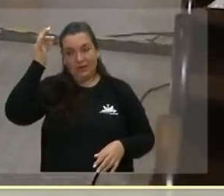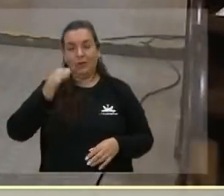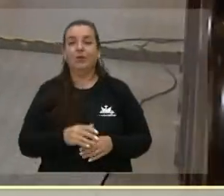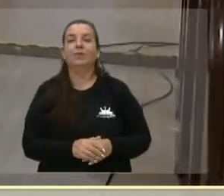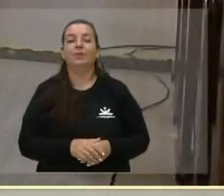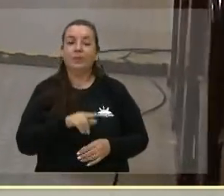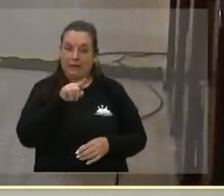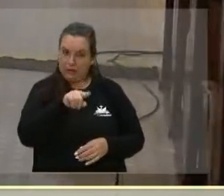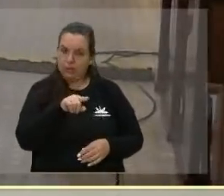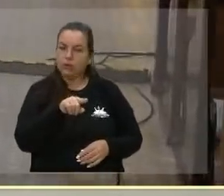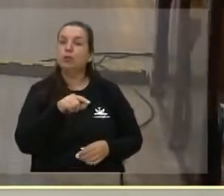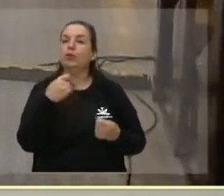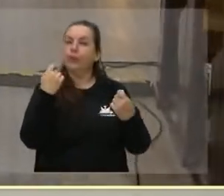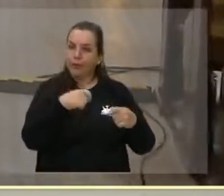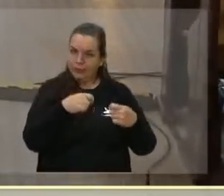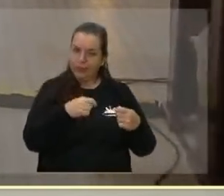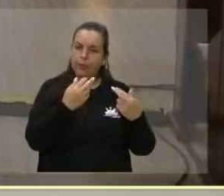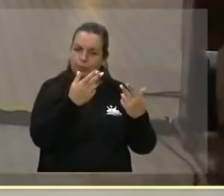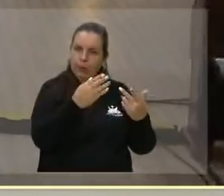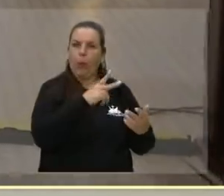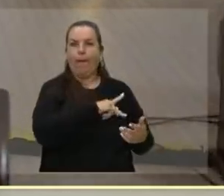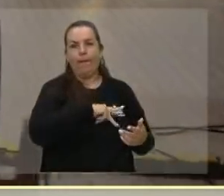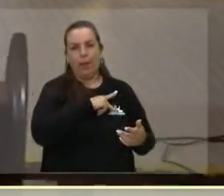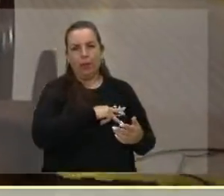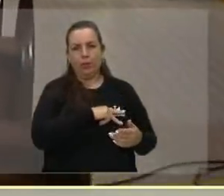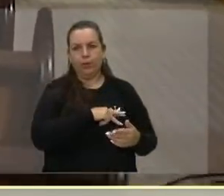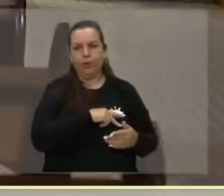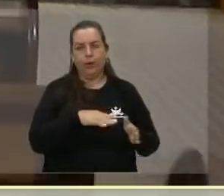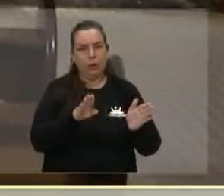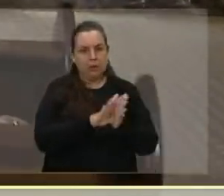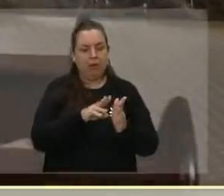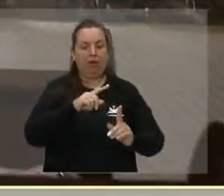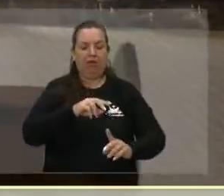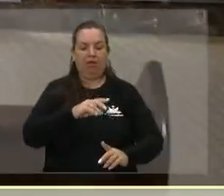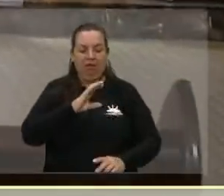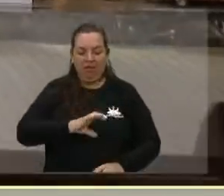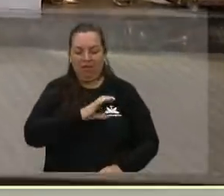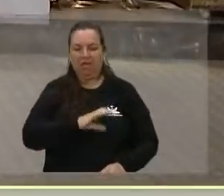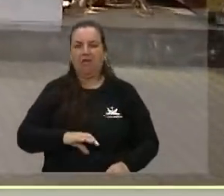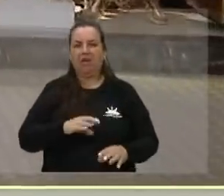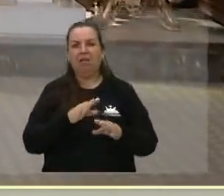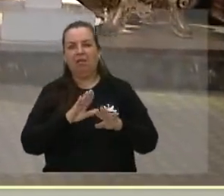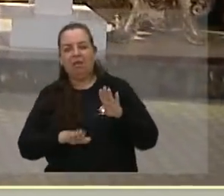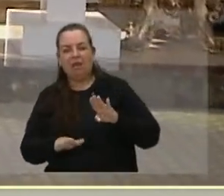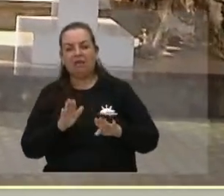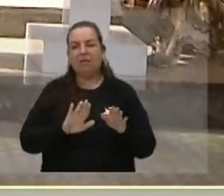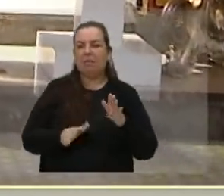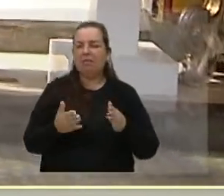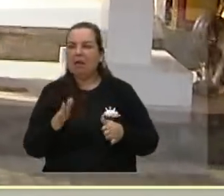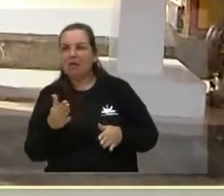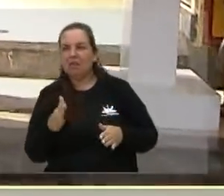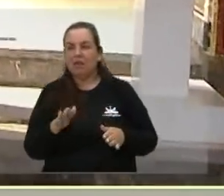e é isso que nós estamos precisando chega de pensar católico morno católico de banco